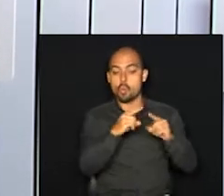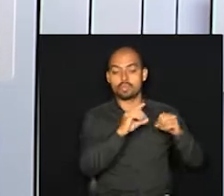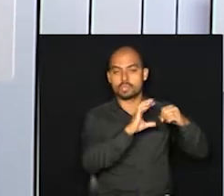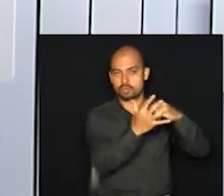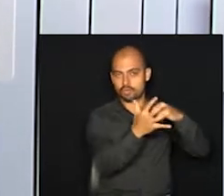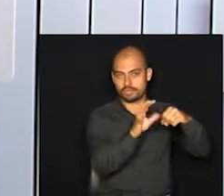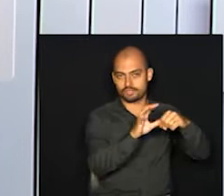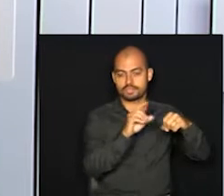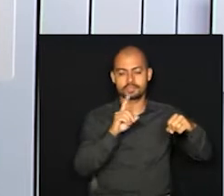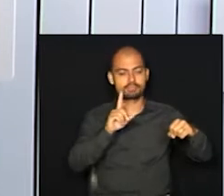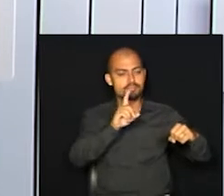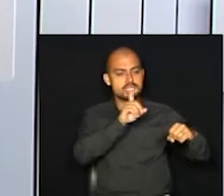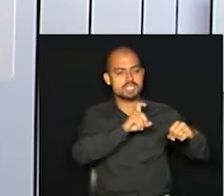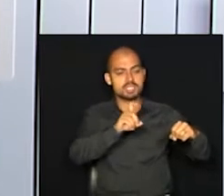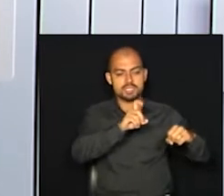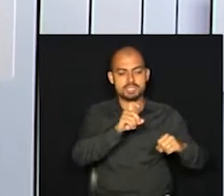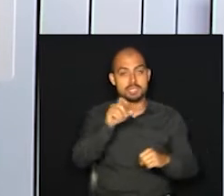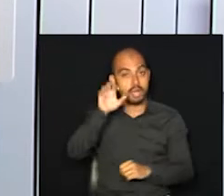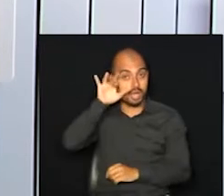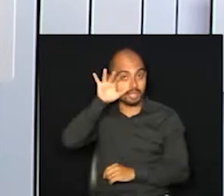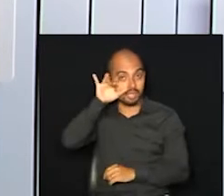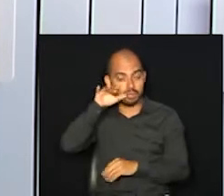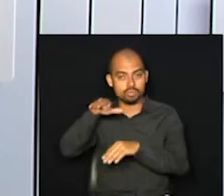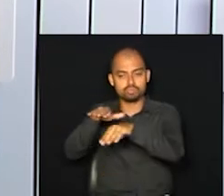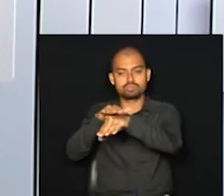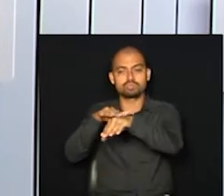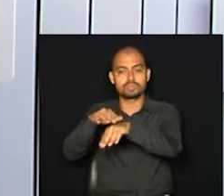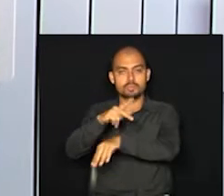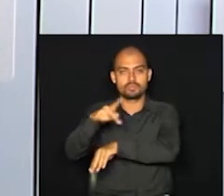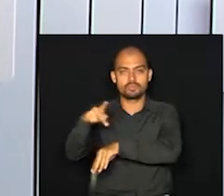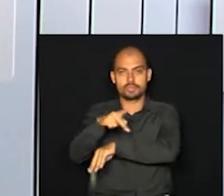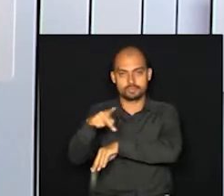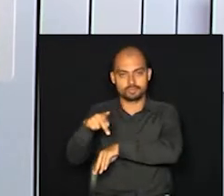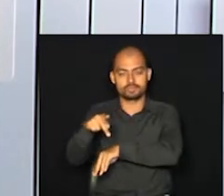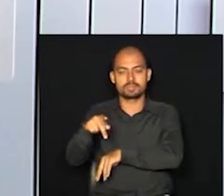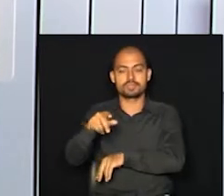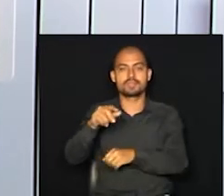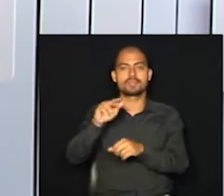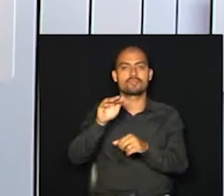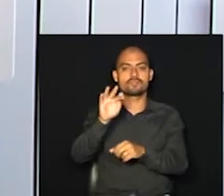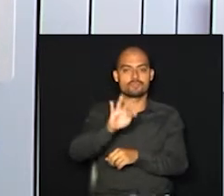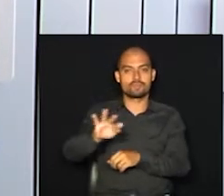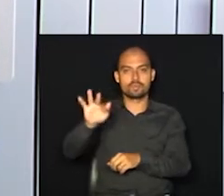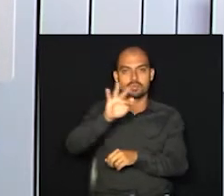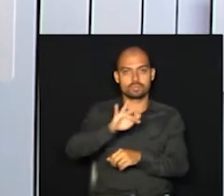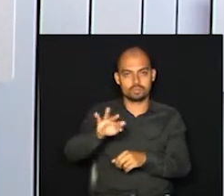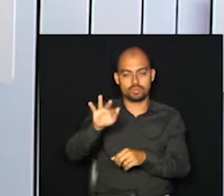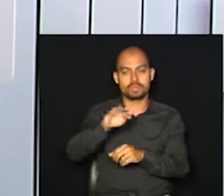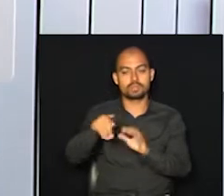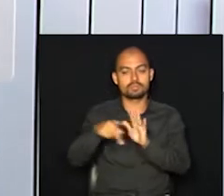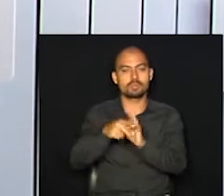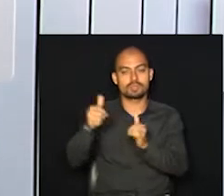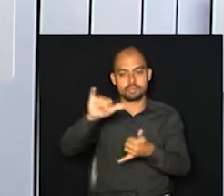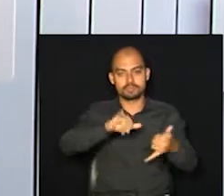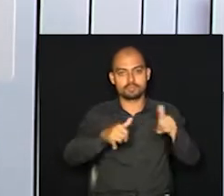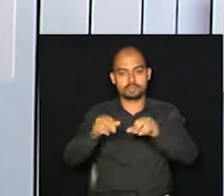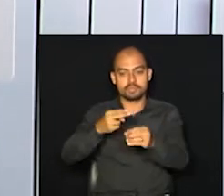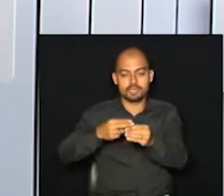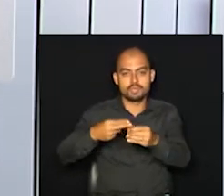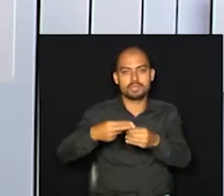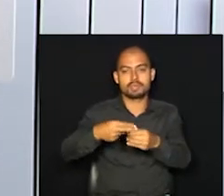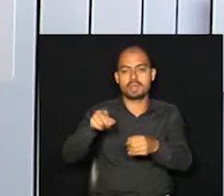horas. O repórter André Aranha conversou com a professora titular da Faculdade de Engenharia Química da Unicamp, que